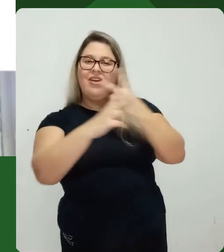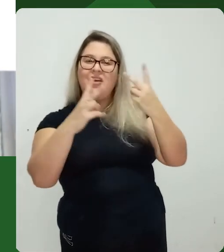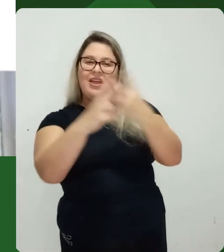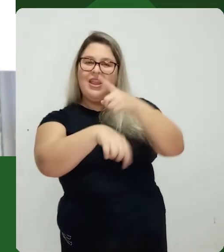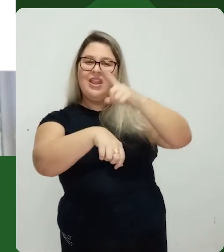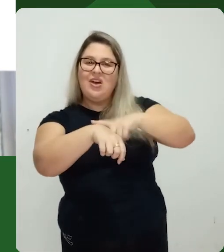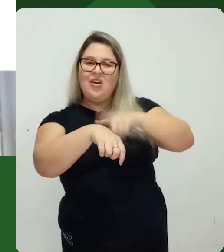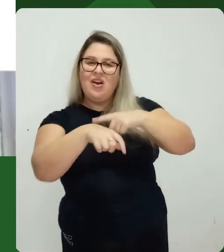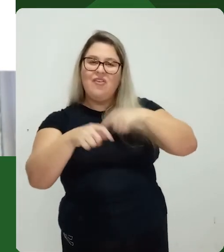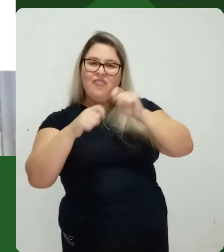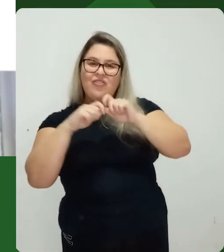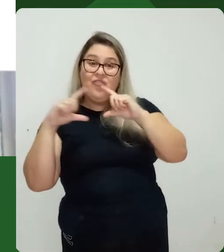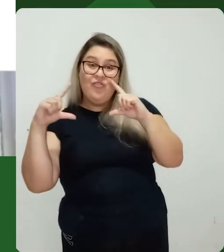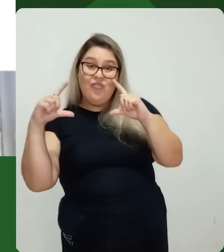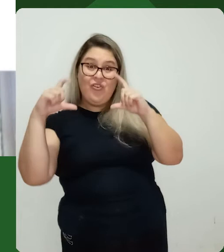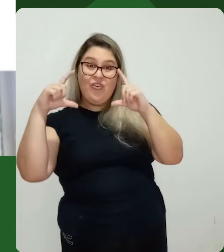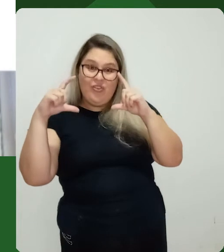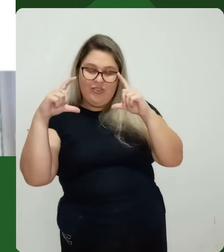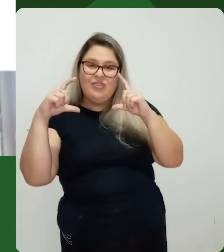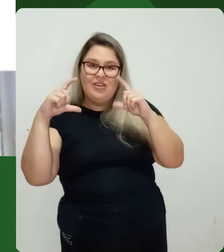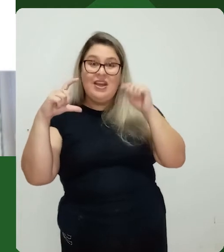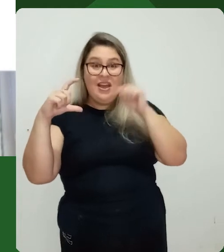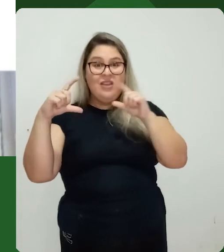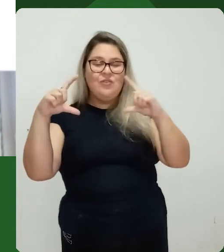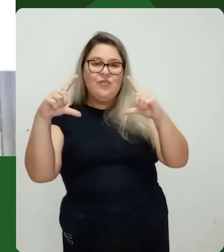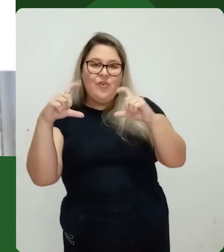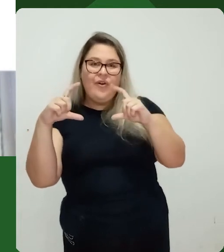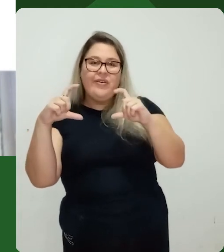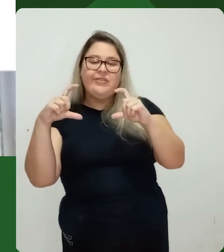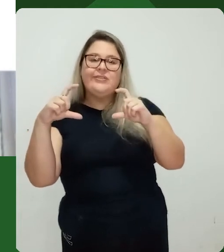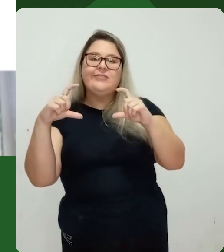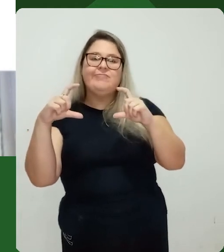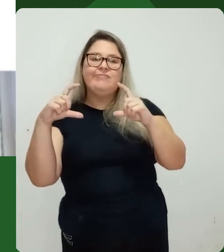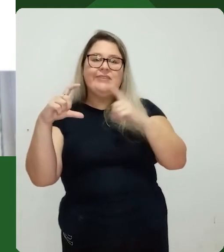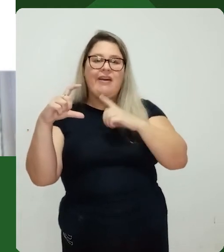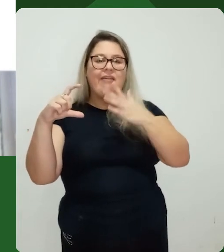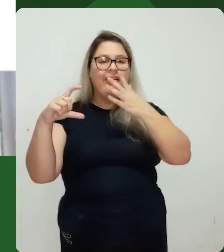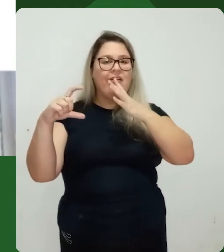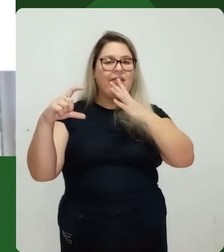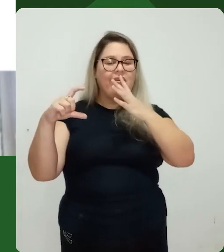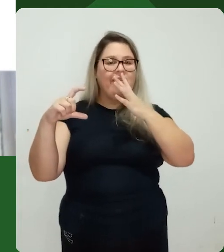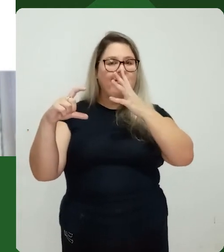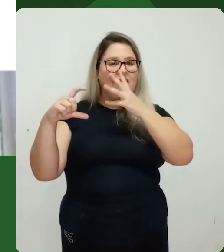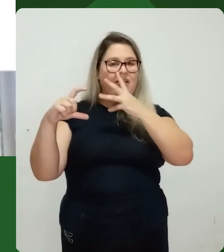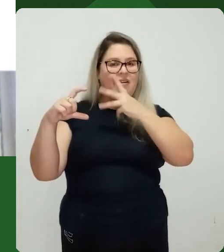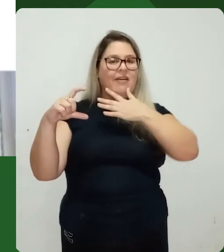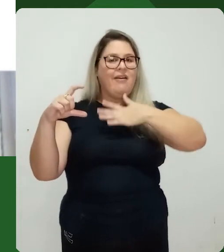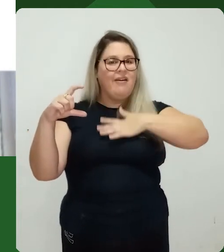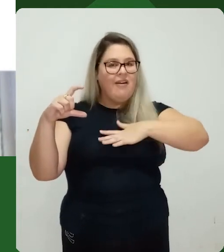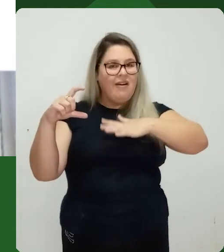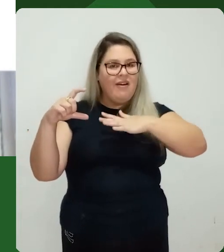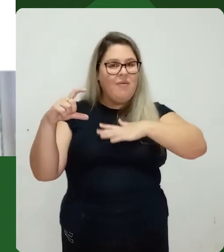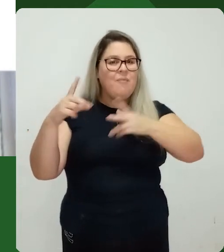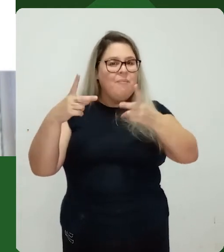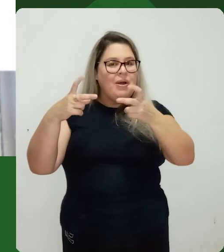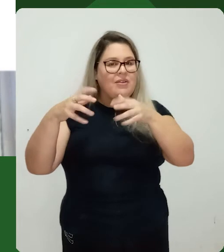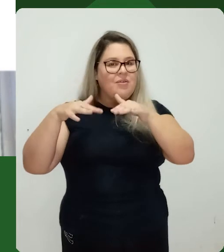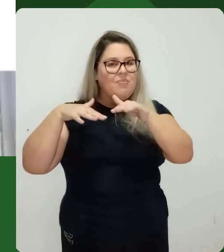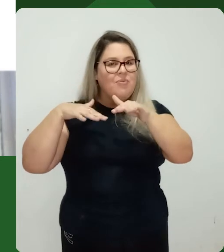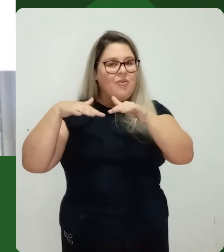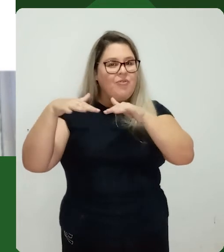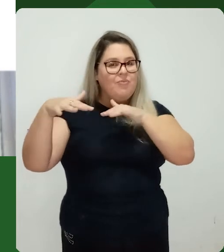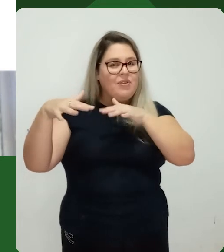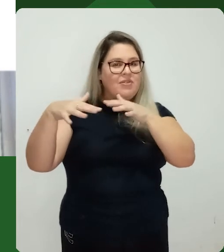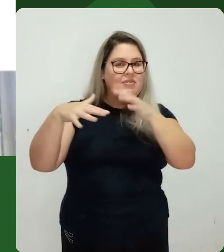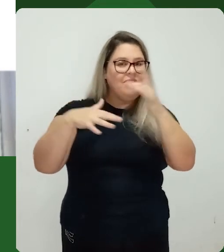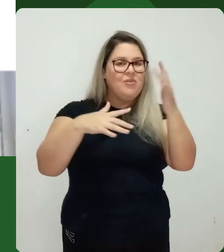até captou um pouco, mas ficou um pouco difícil de enxergar, é vento. Tinha um pouco de vento na hora que eu fiz a foto, então nessas